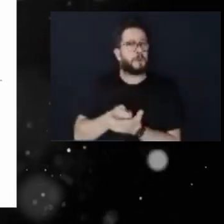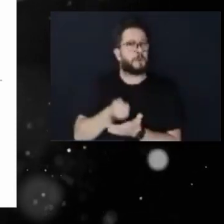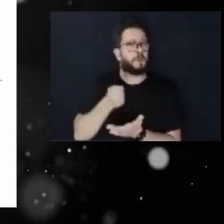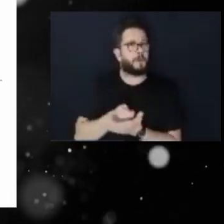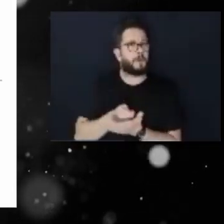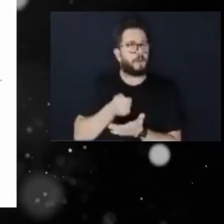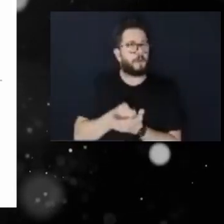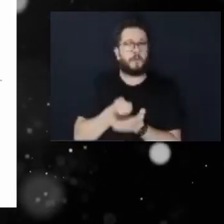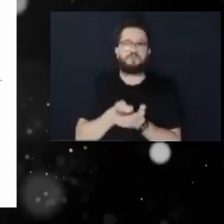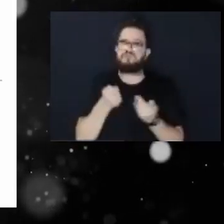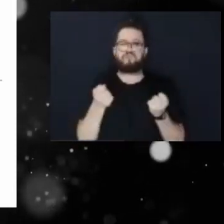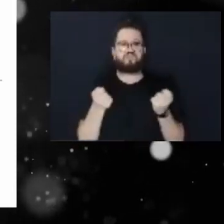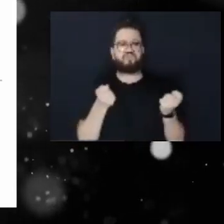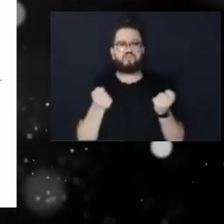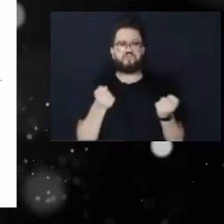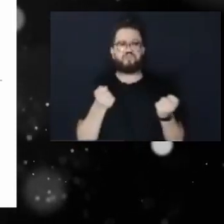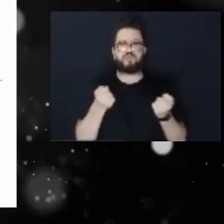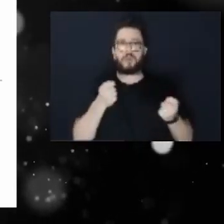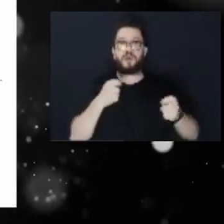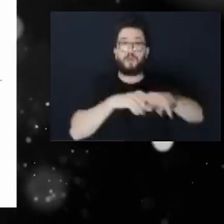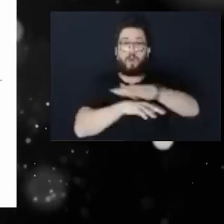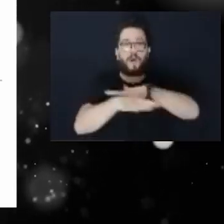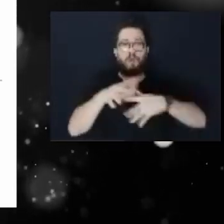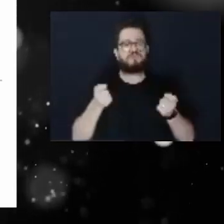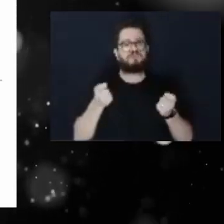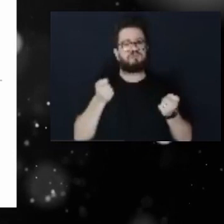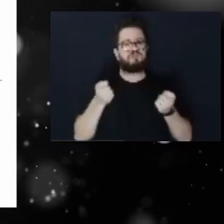em relação aos meses anteriores de